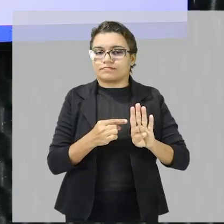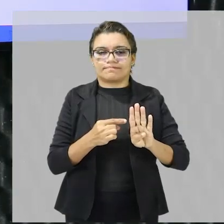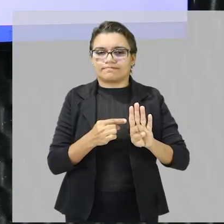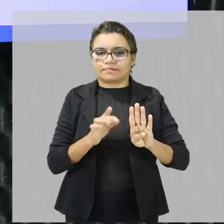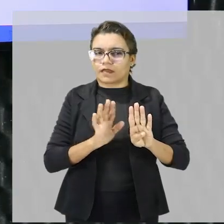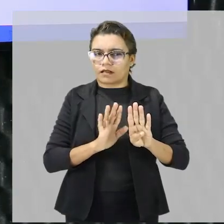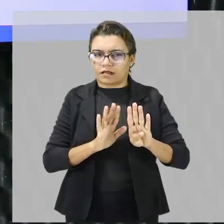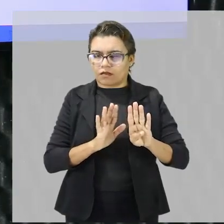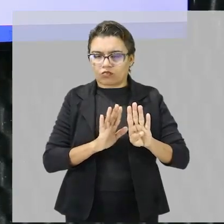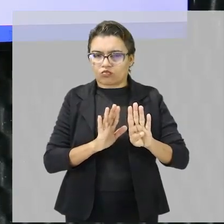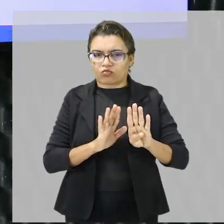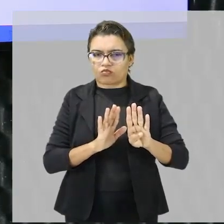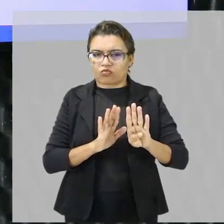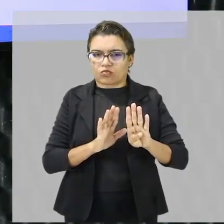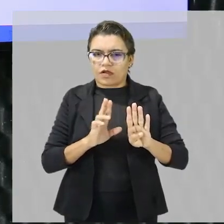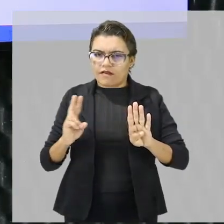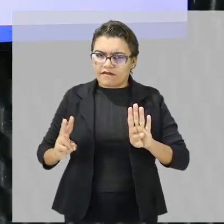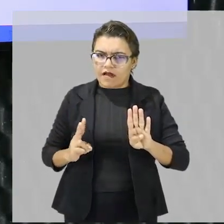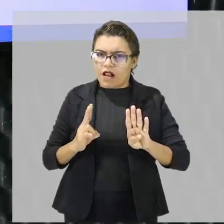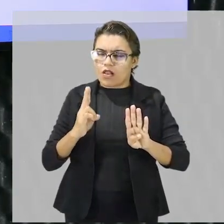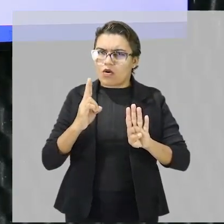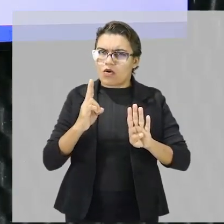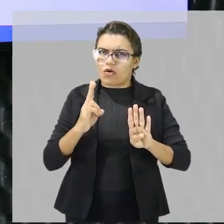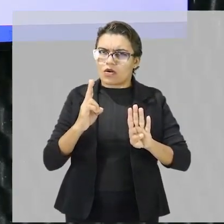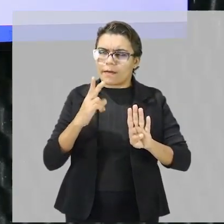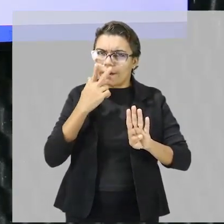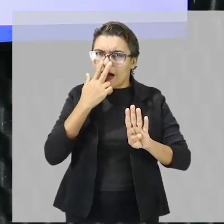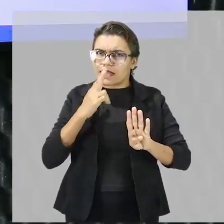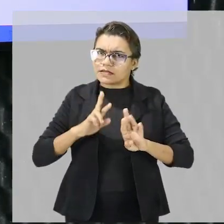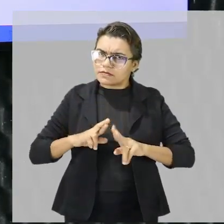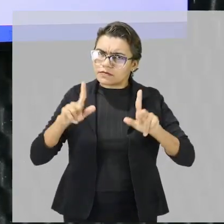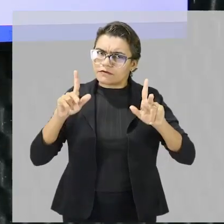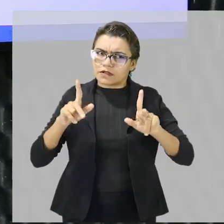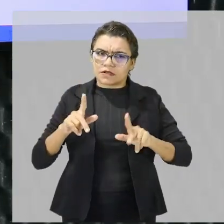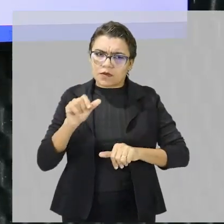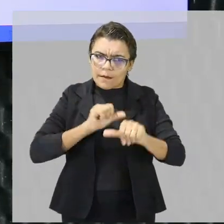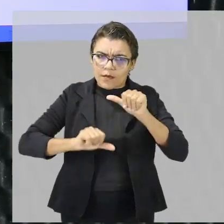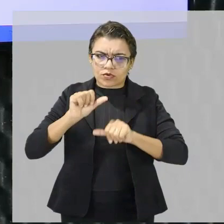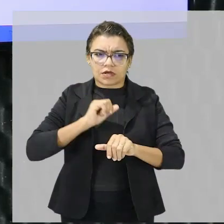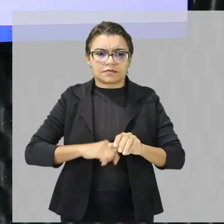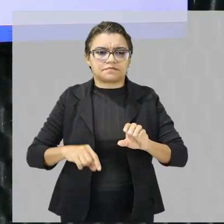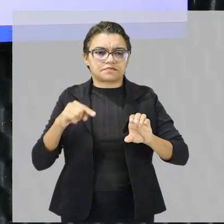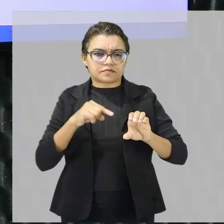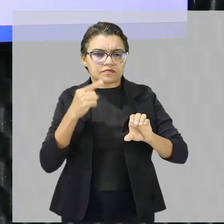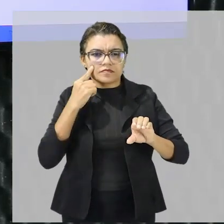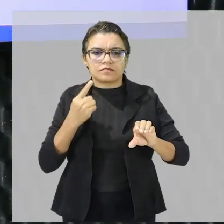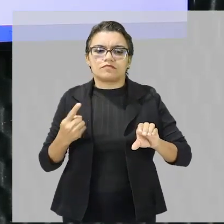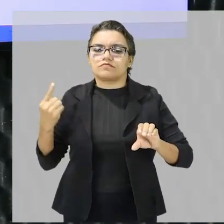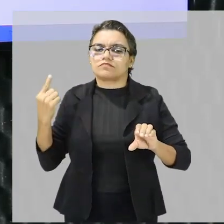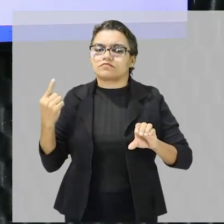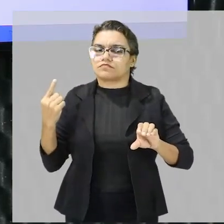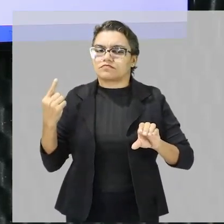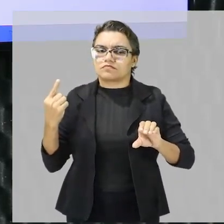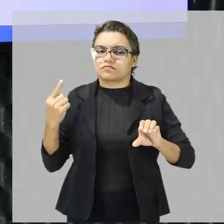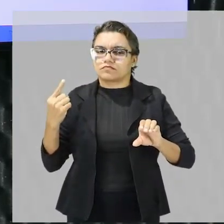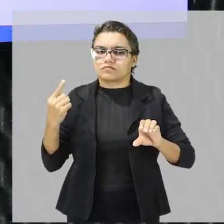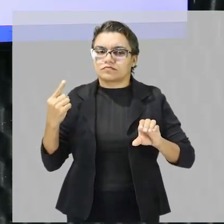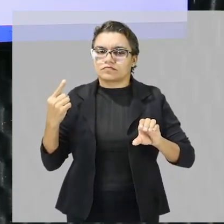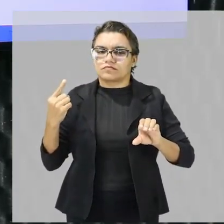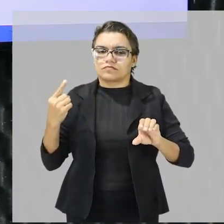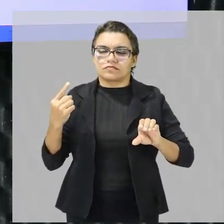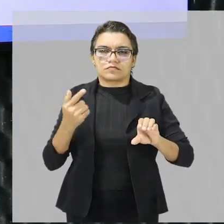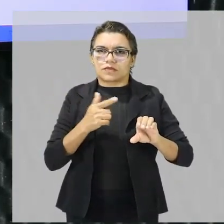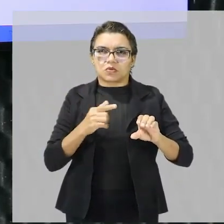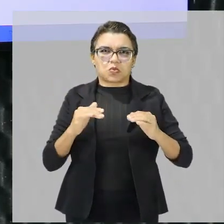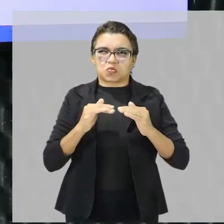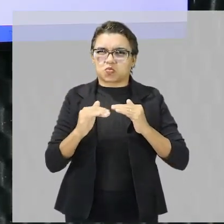só desvelar, é dizer que eles são deturpados. Exorta as relações de produção, não tem nada a